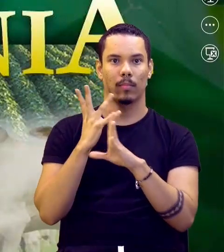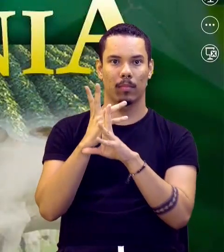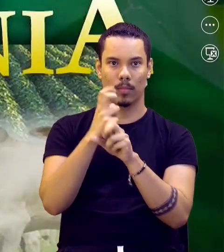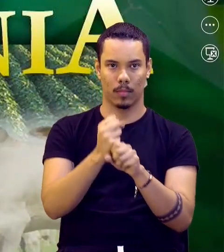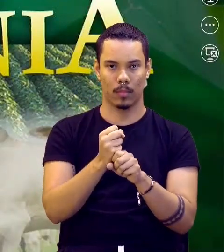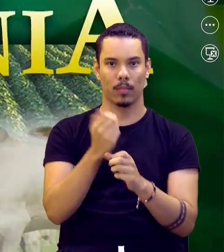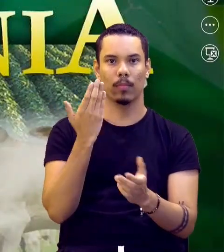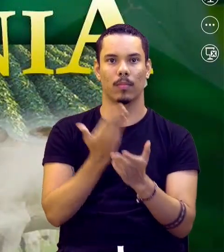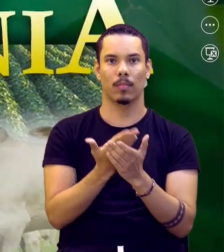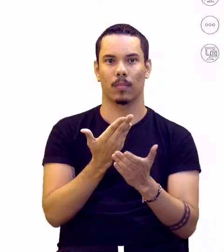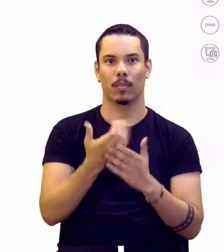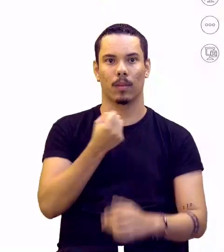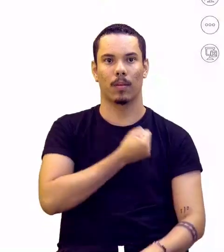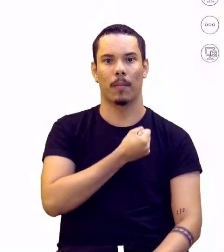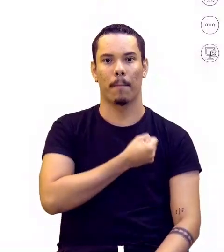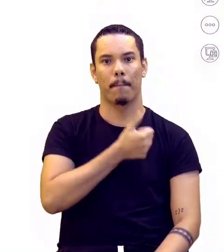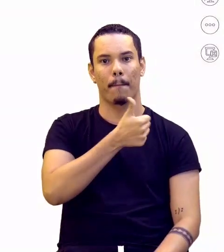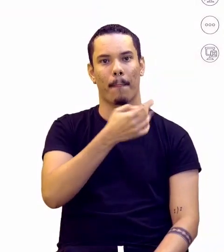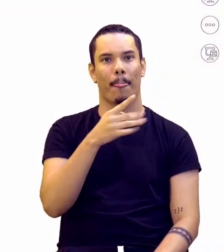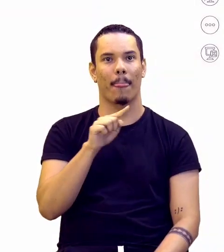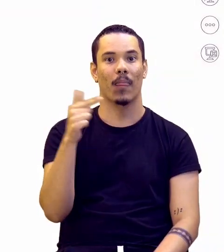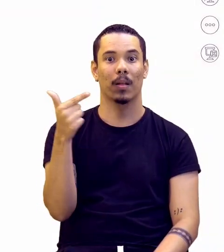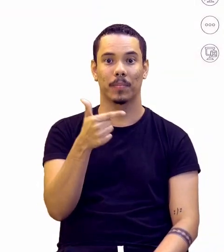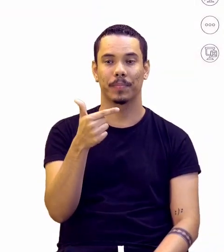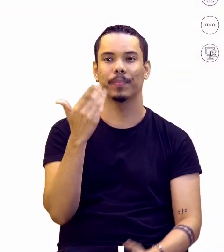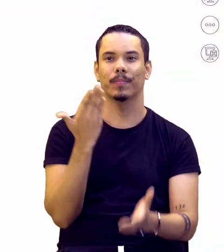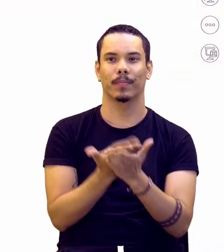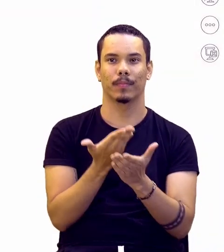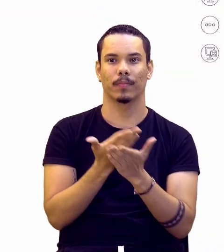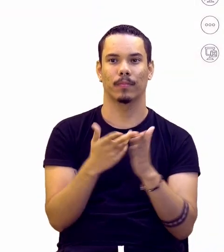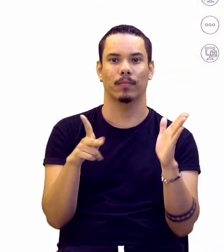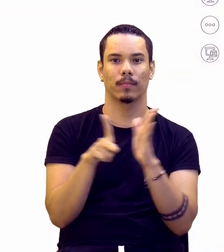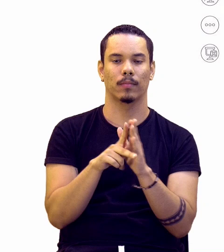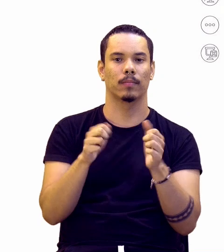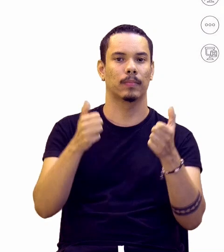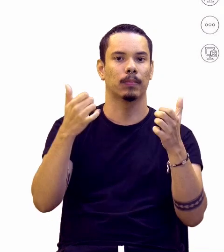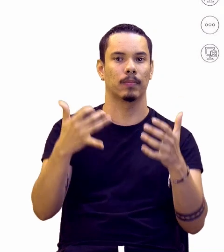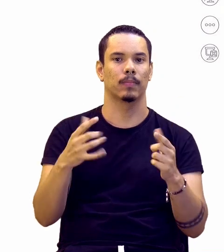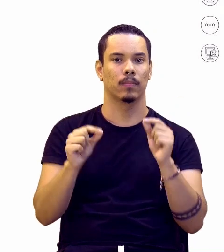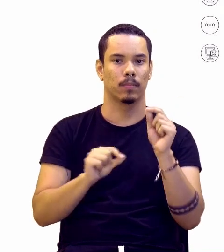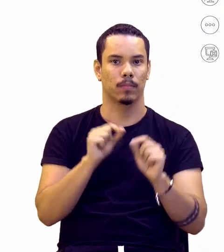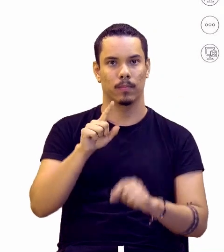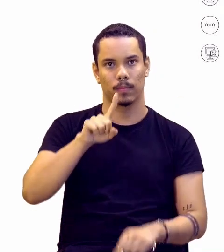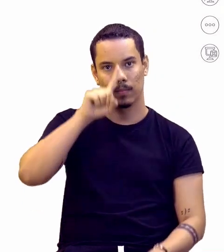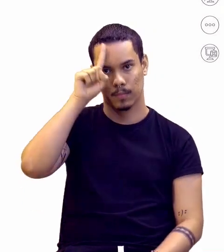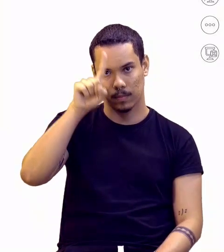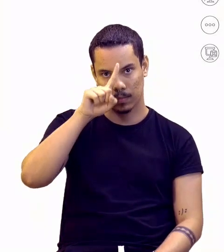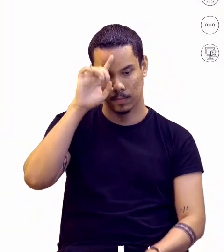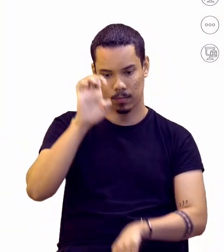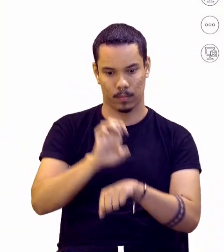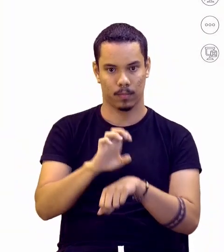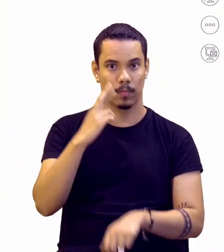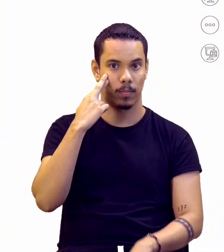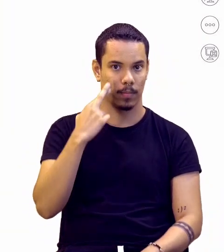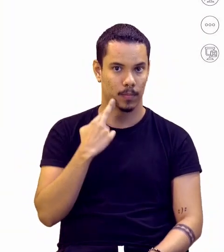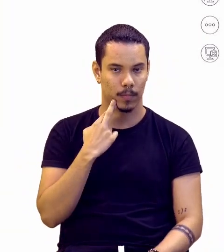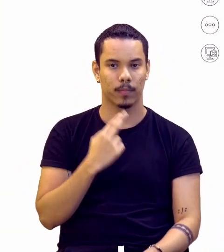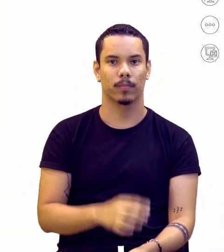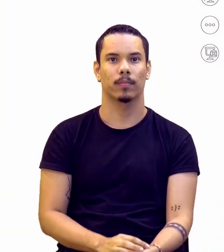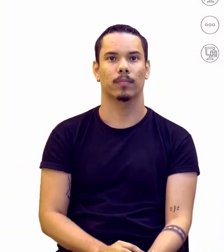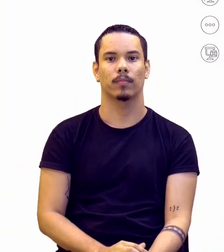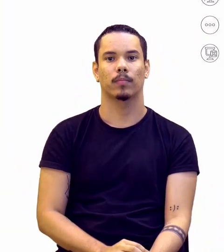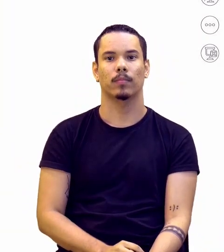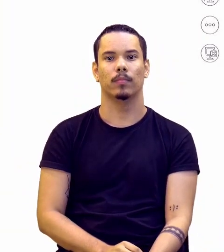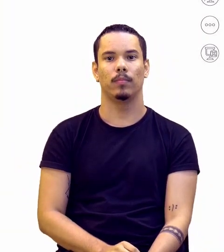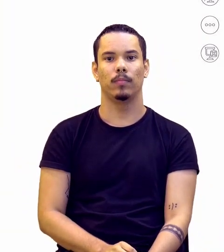Aula 14.2. Essa aula vai falar sobre a criação do estado de Rondônia. Beleza, nós falamos